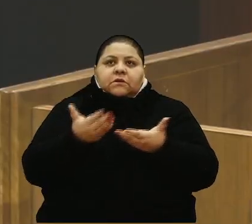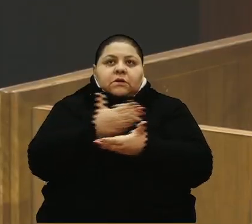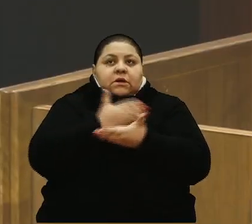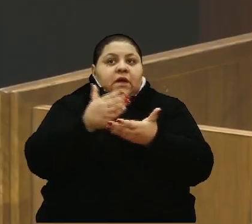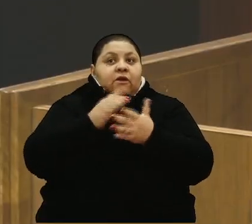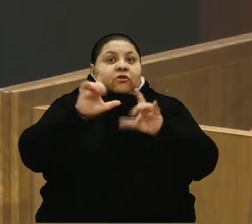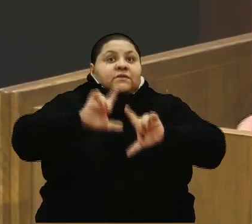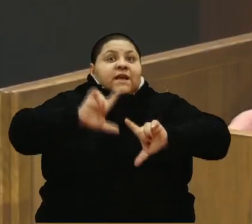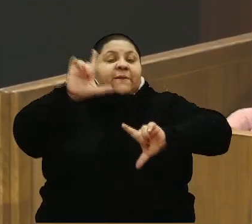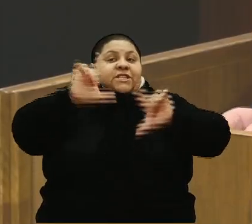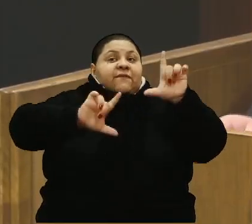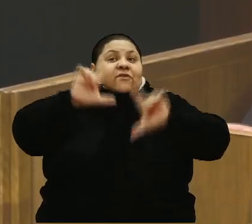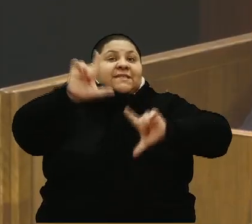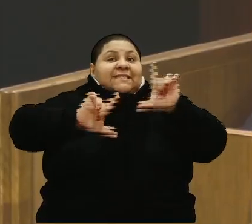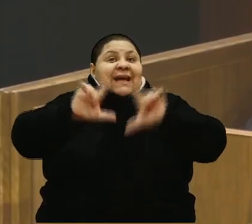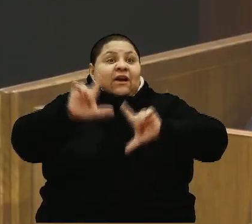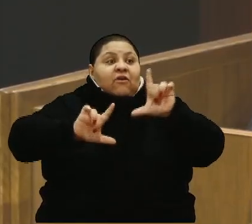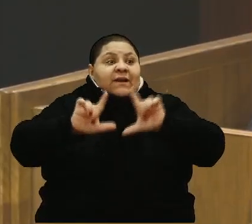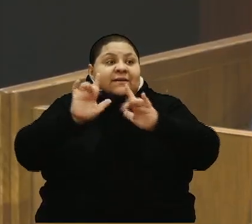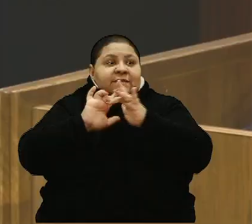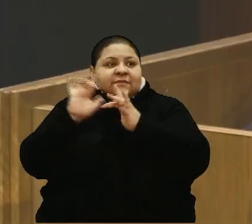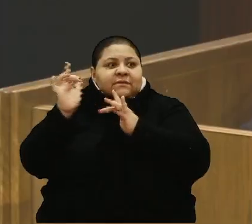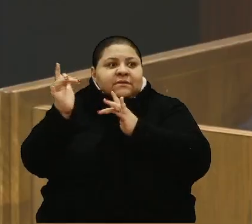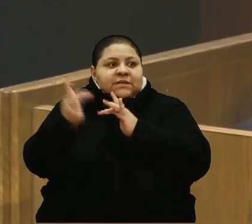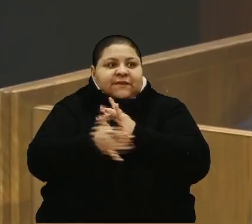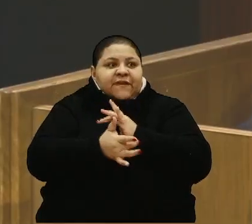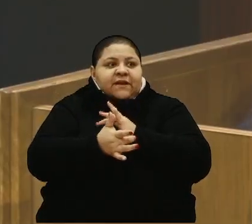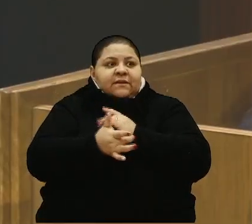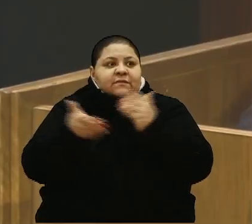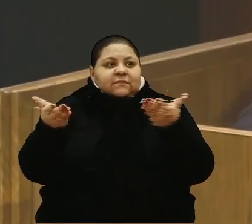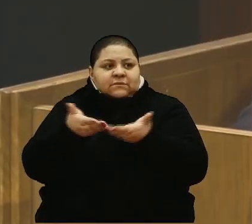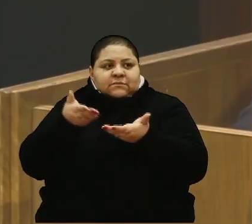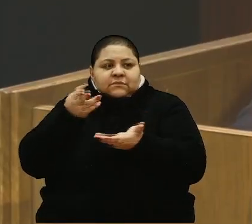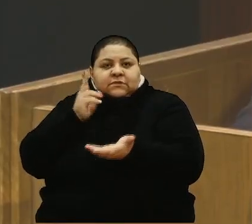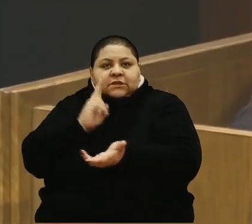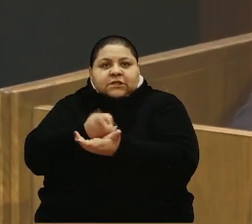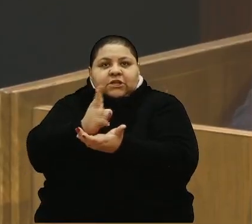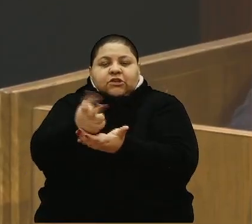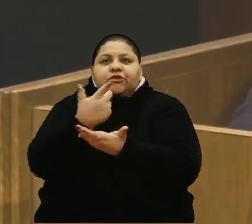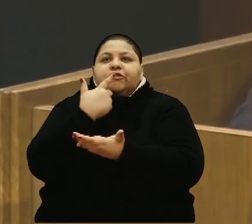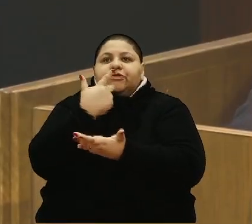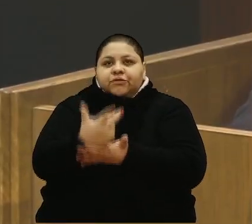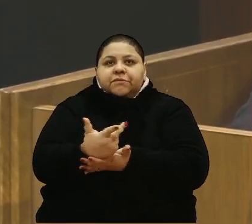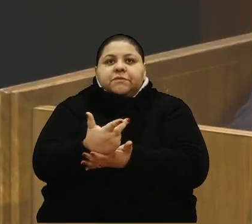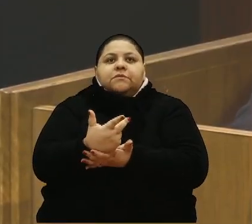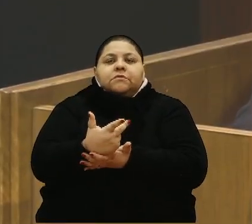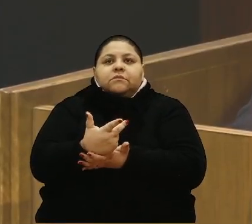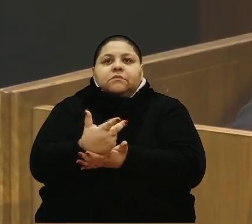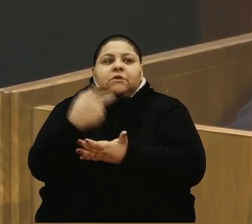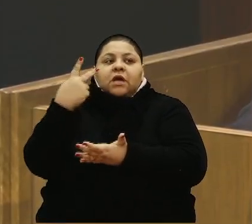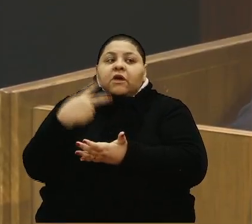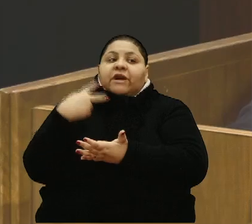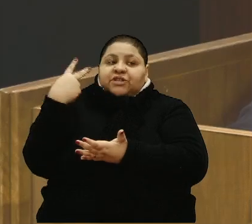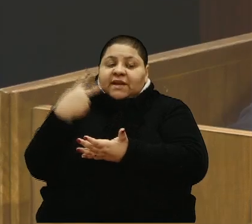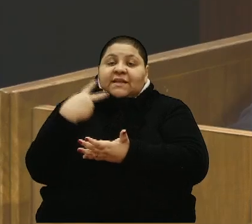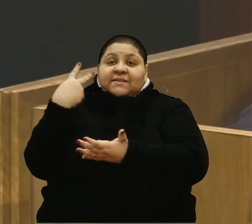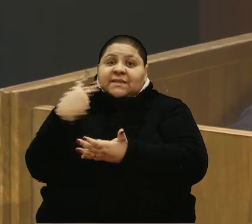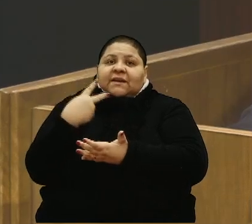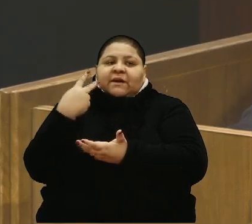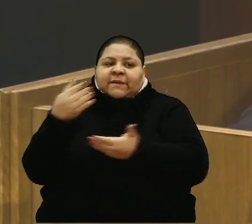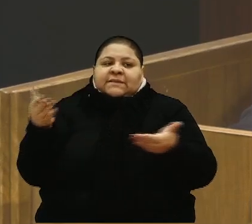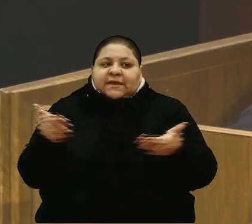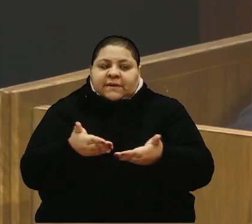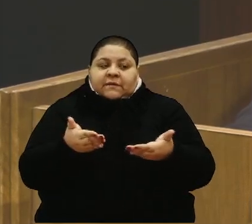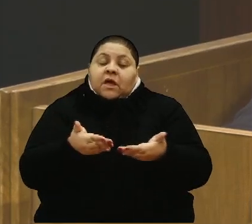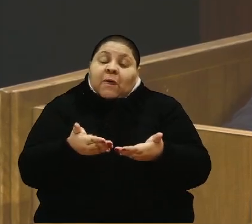TV Câmara, das redes sociais. E prossigo na fala do vereador Lucas, fazendo